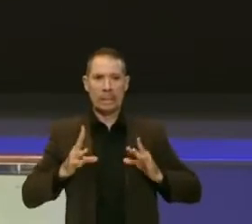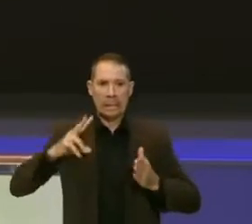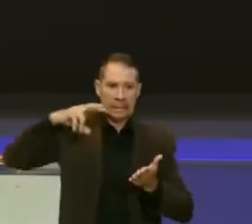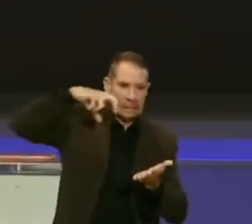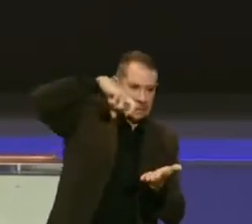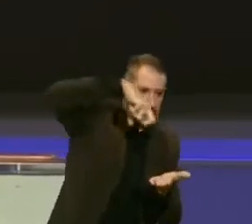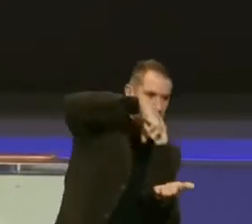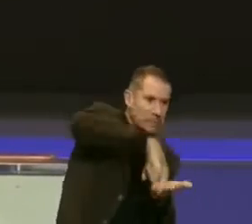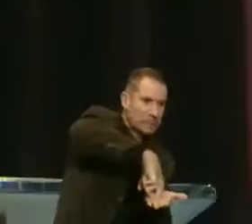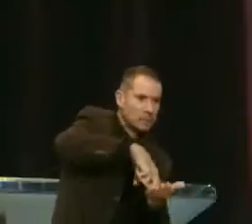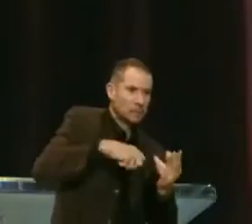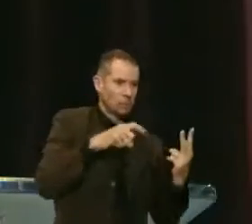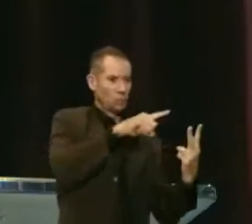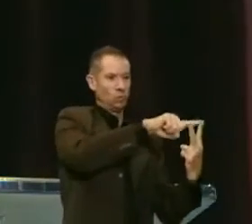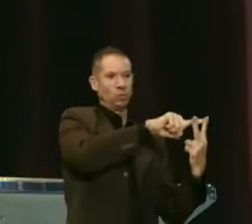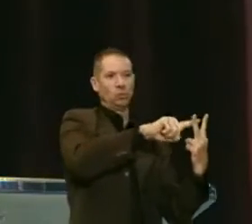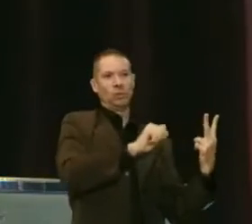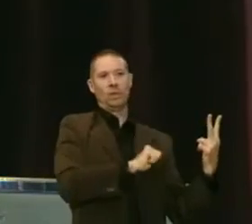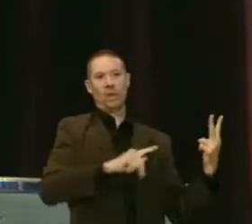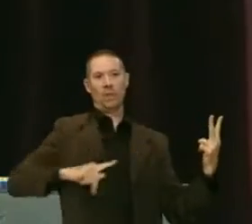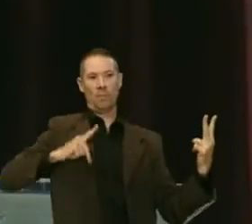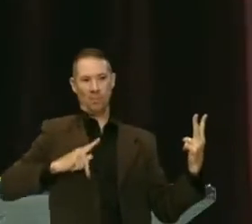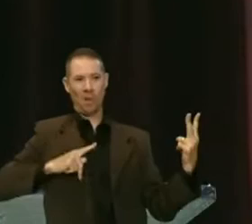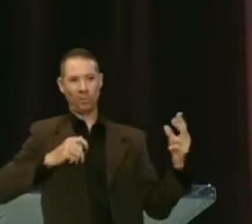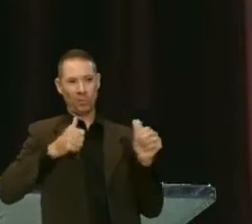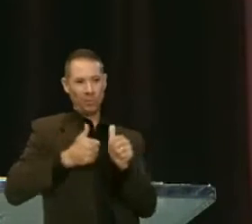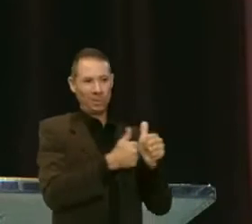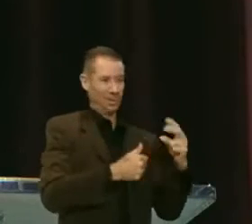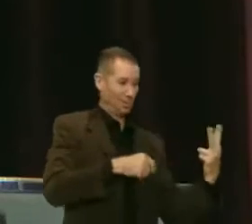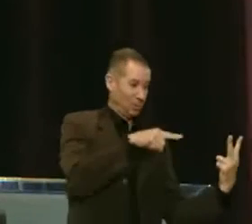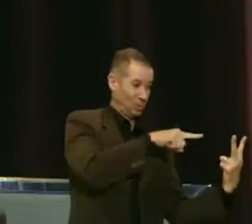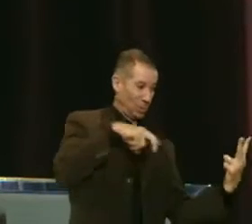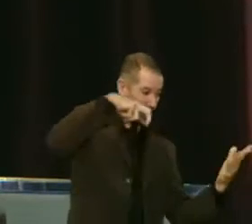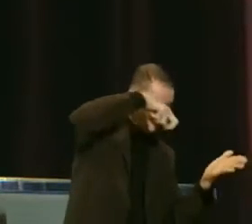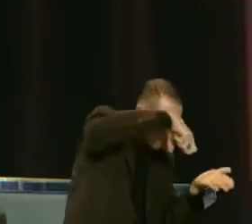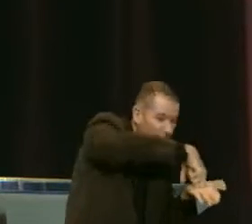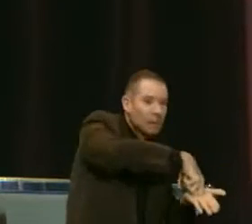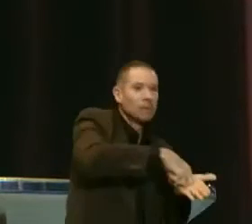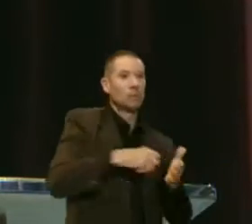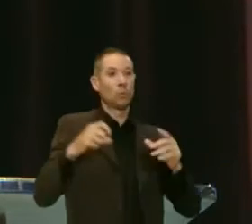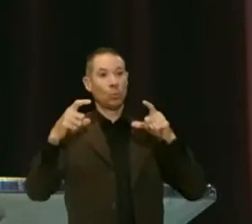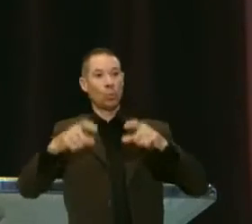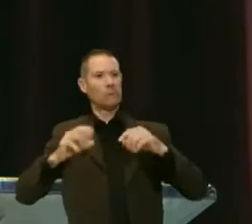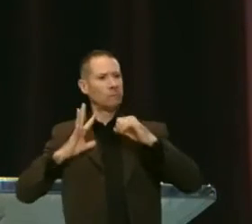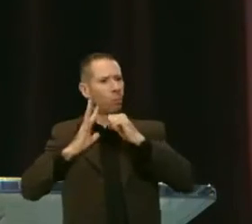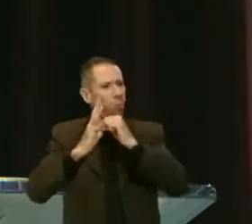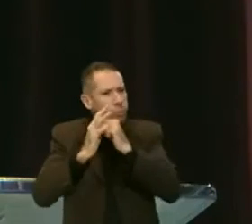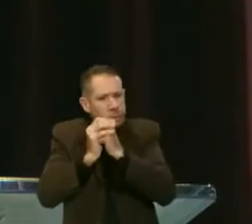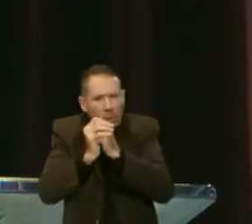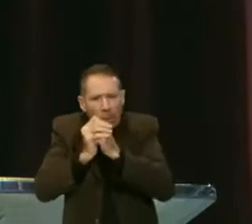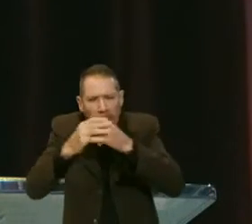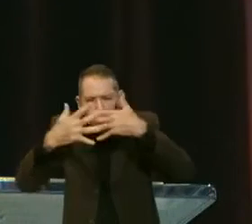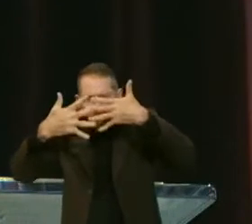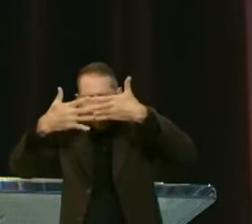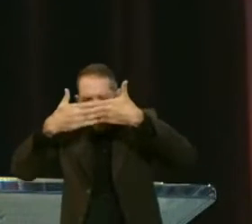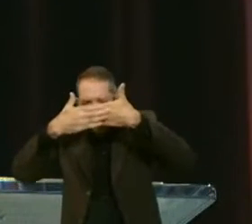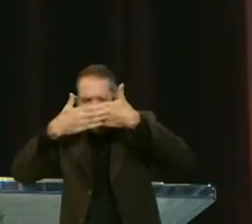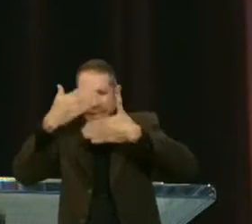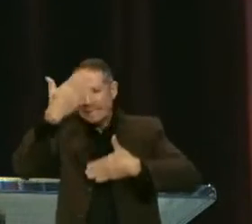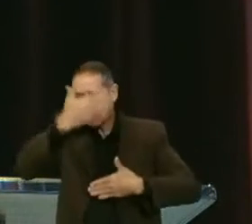diante de Paulo e Silas. Era um lugar escuro. E sabe, eu creio